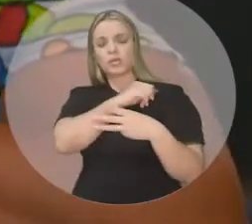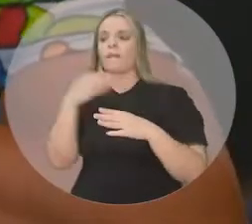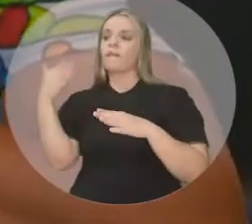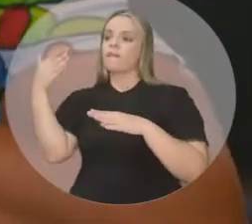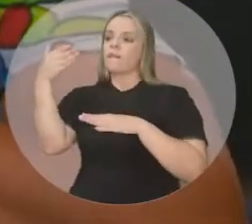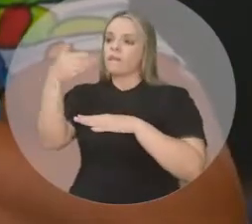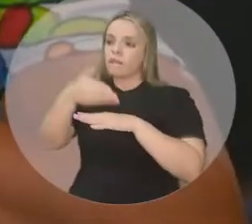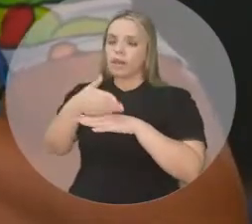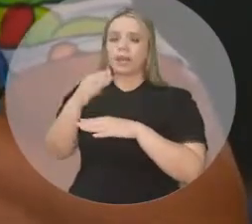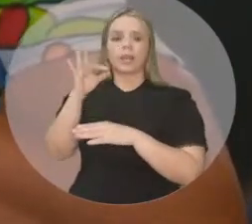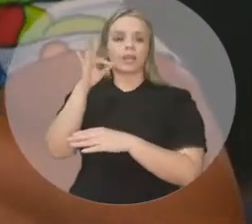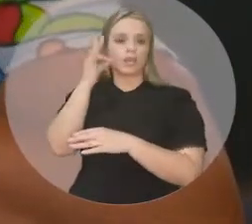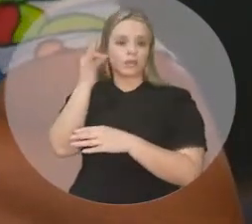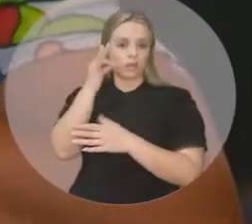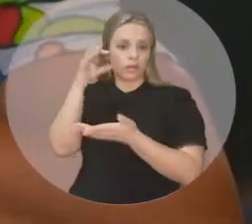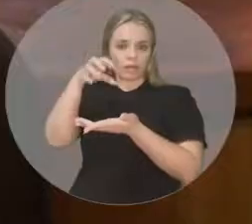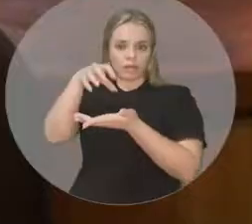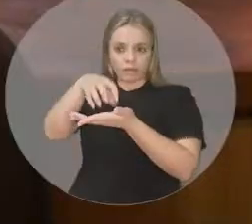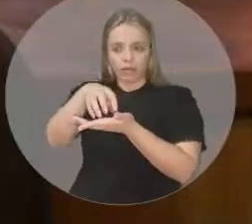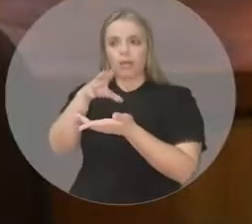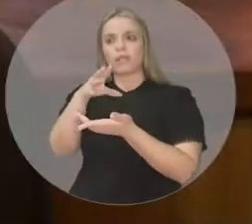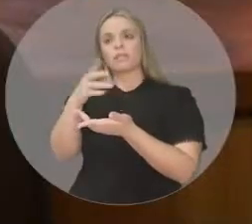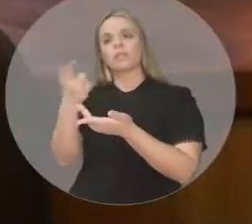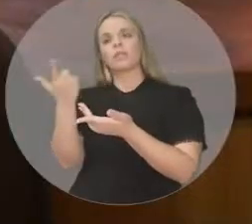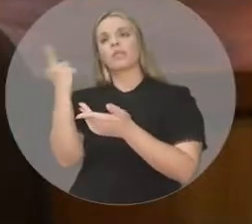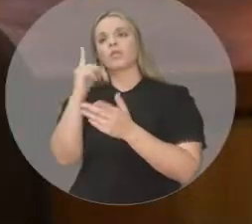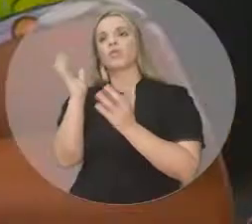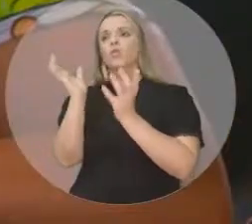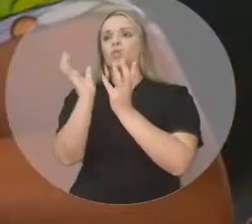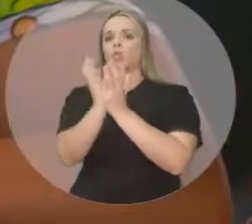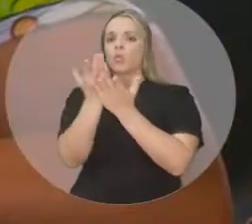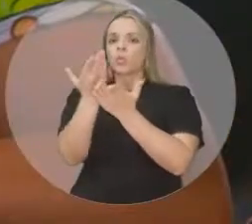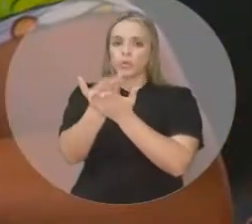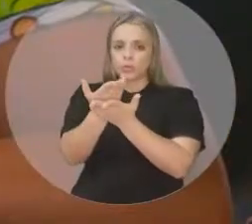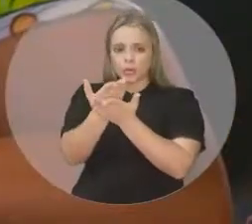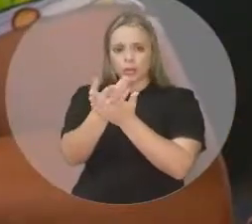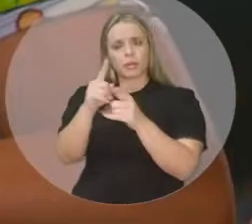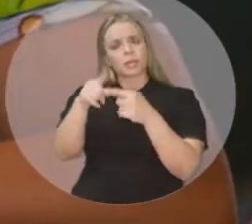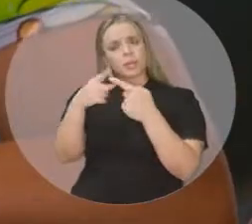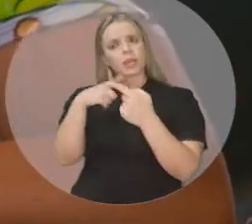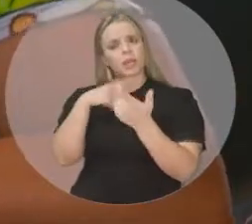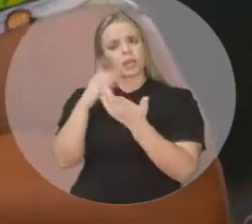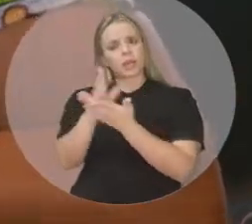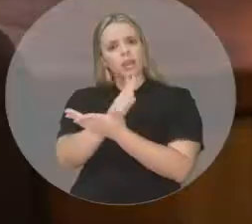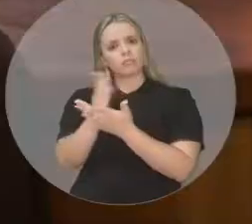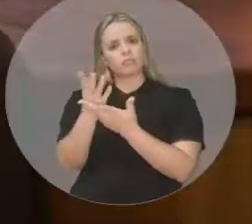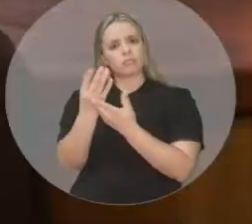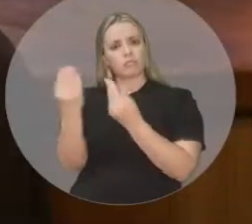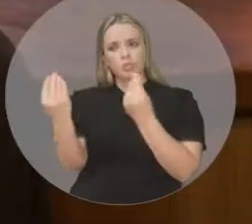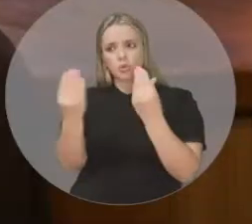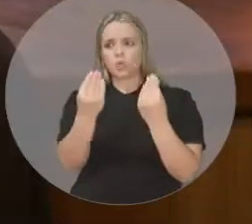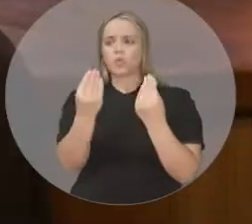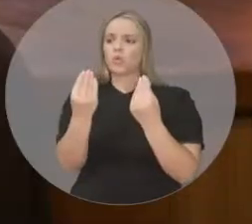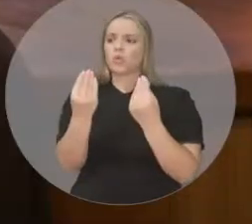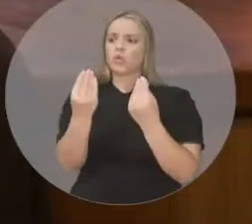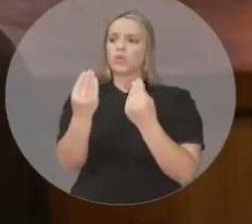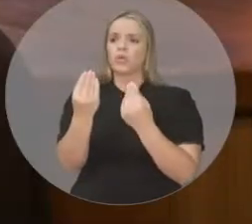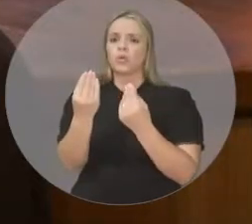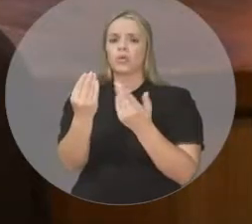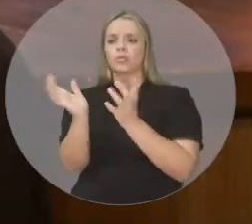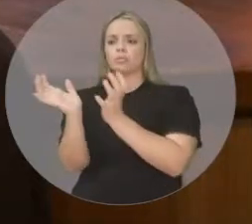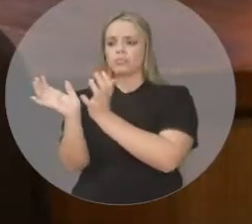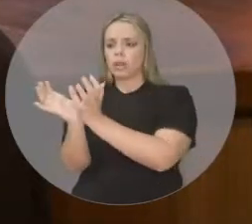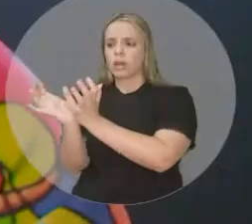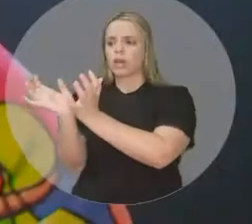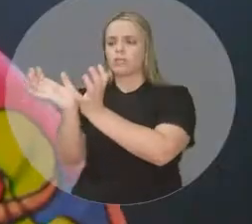Grosso. Então isso nós não mexemos. Edmilson, obrigado por hora. Mais uma vez se sente representado através do som também que